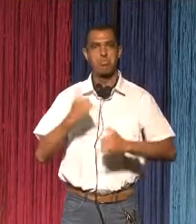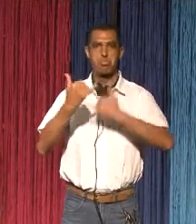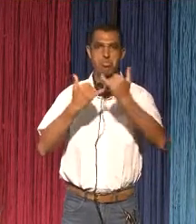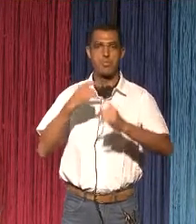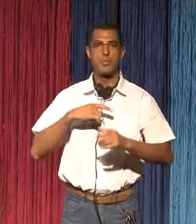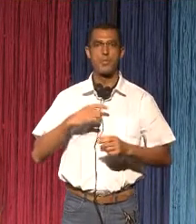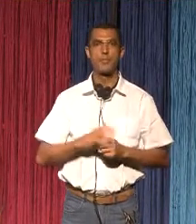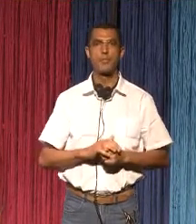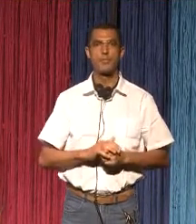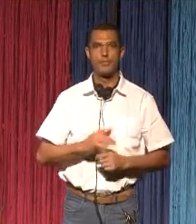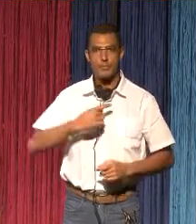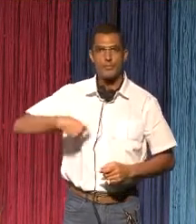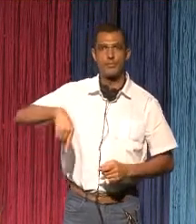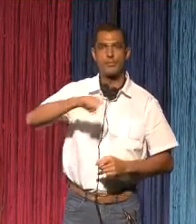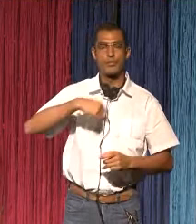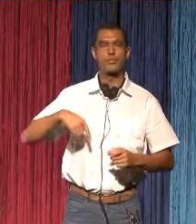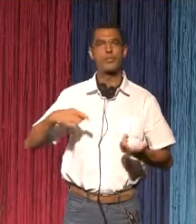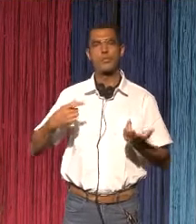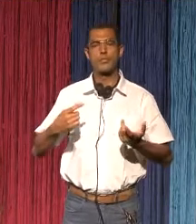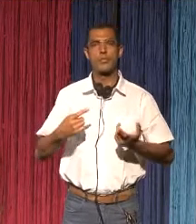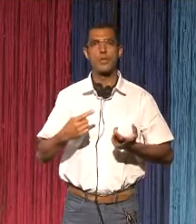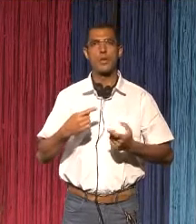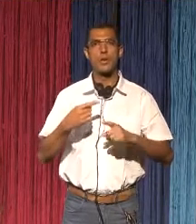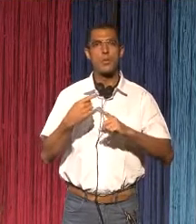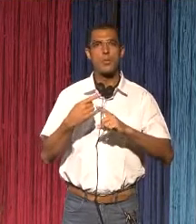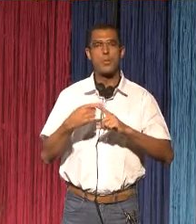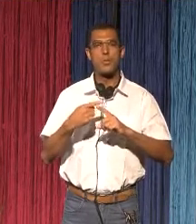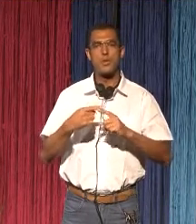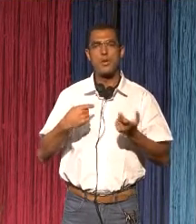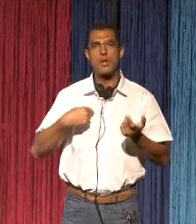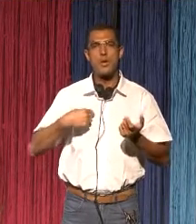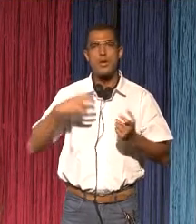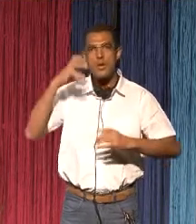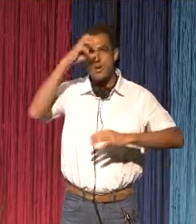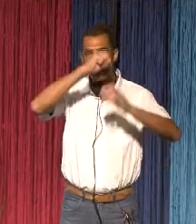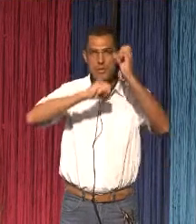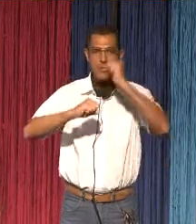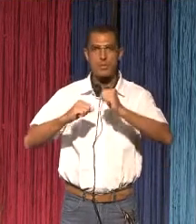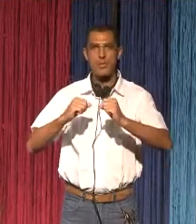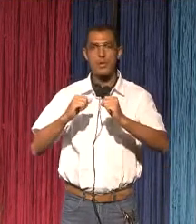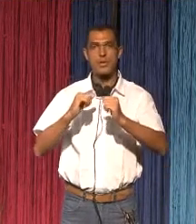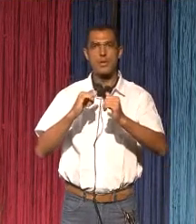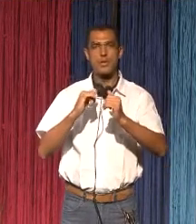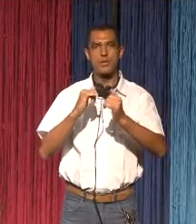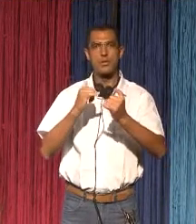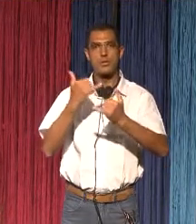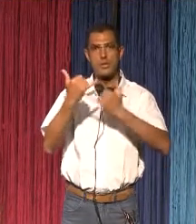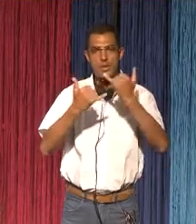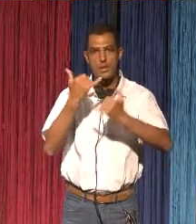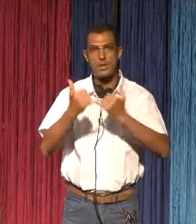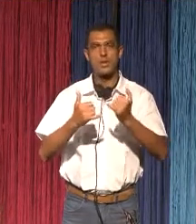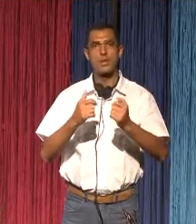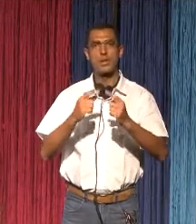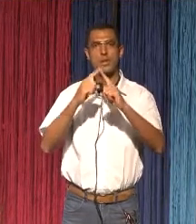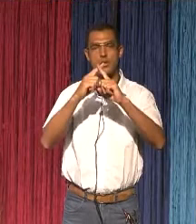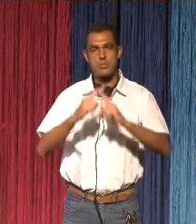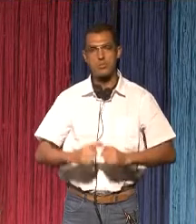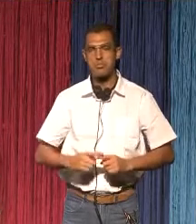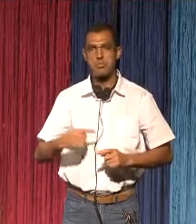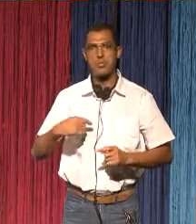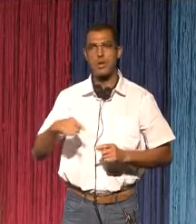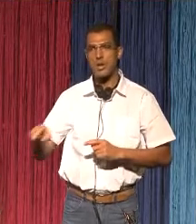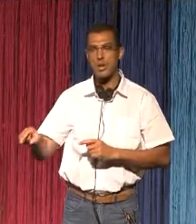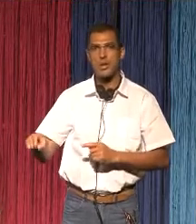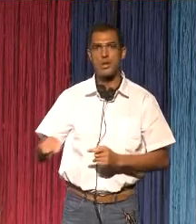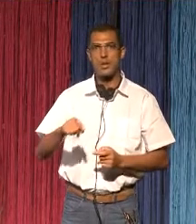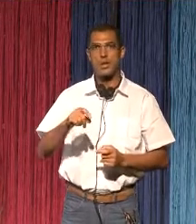caso nosso, né, porque eu tenho aprendido sobre jogos com muitos alunos e